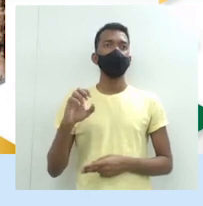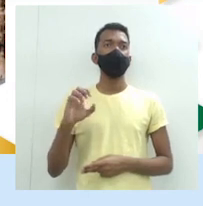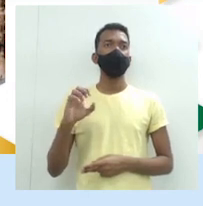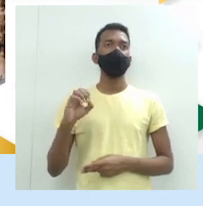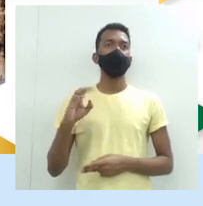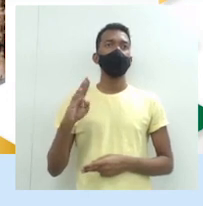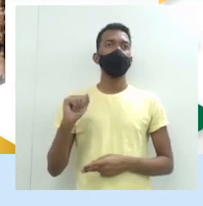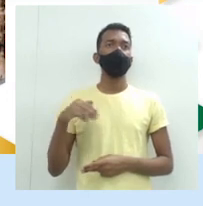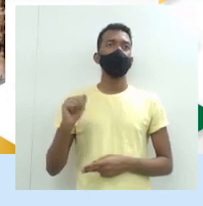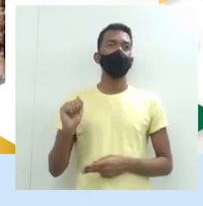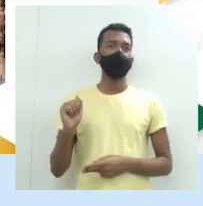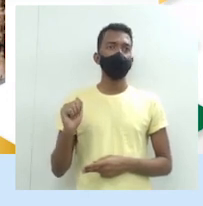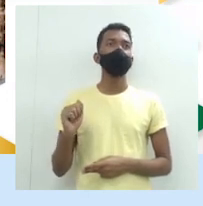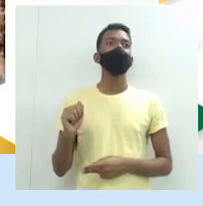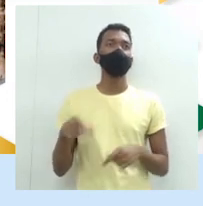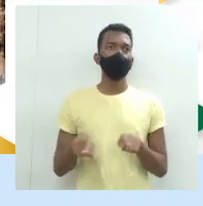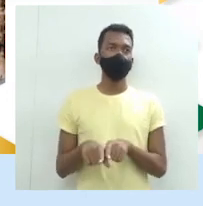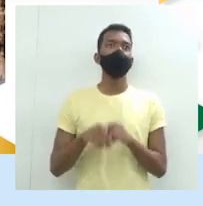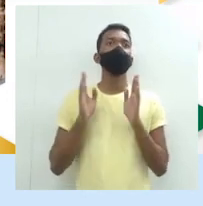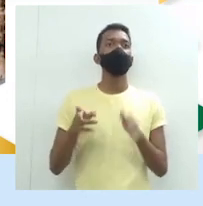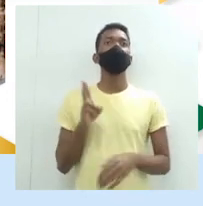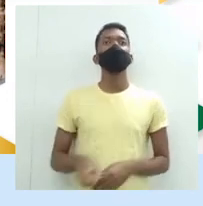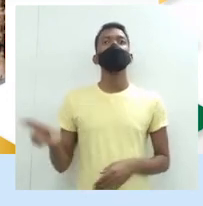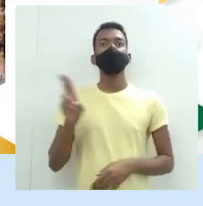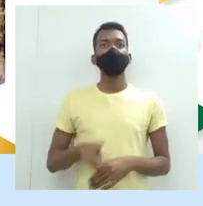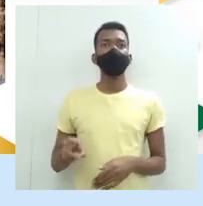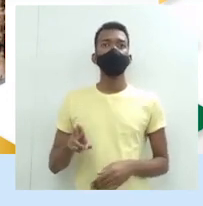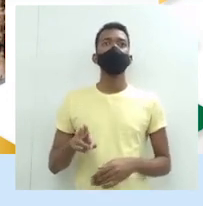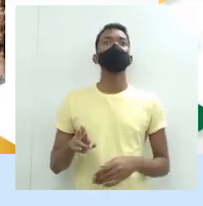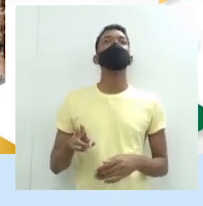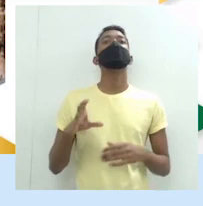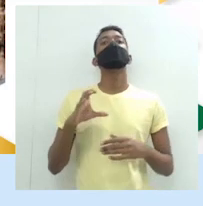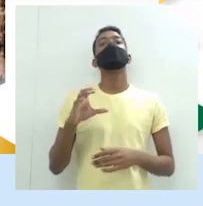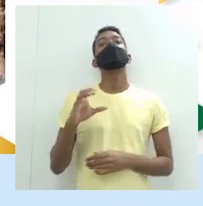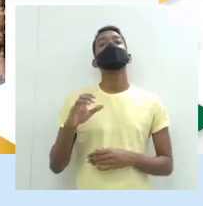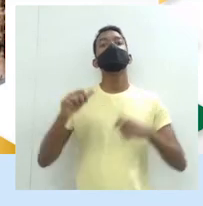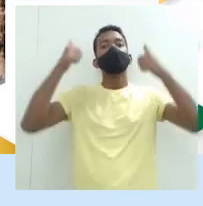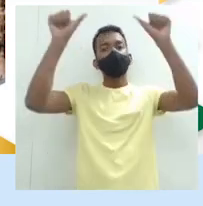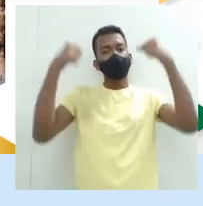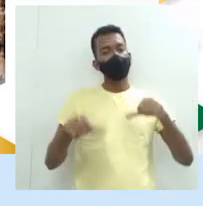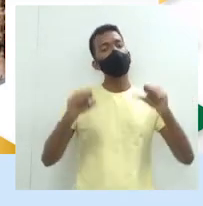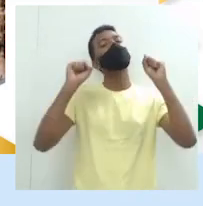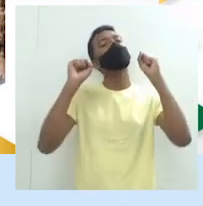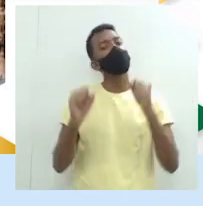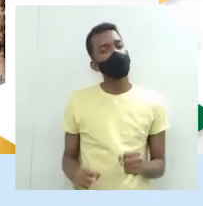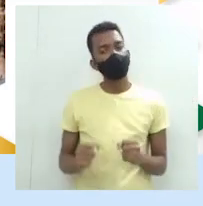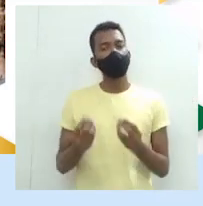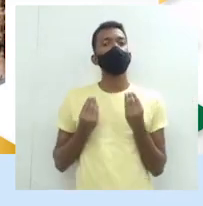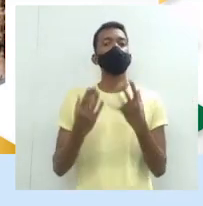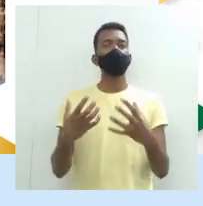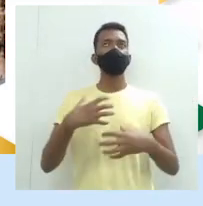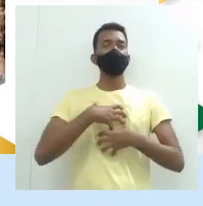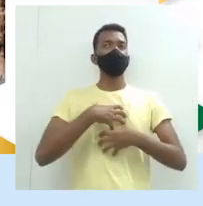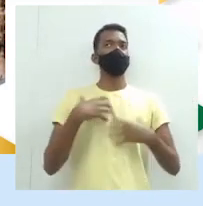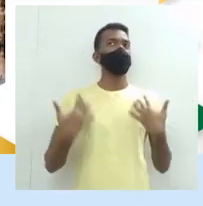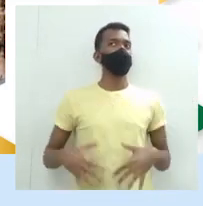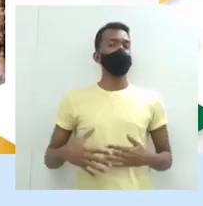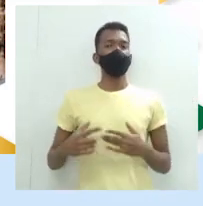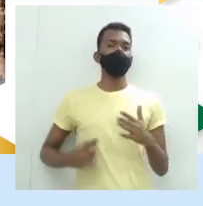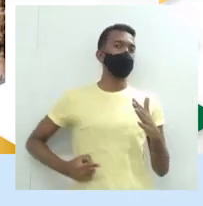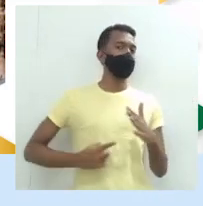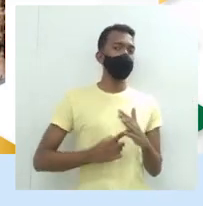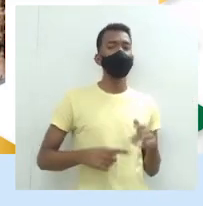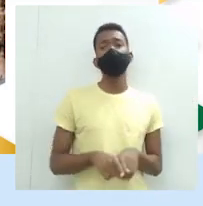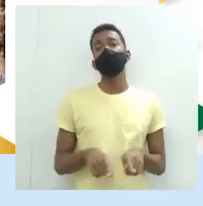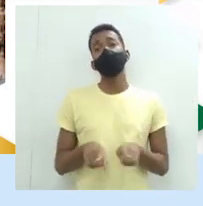também. Então, nesse processo, o cartaz ele pode sensibilizar para você fazer uma denúncia, para você não